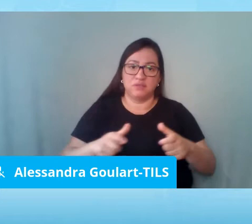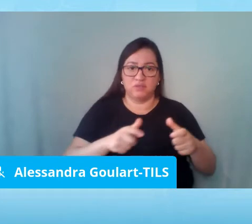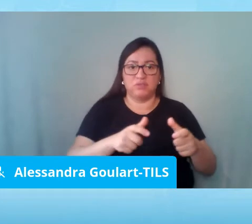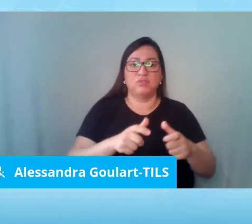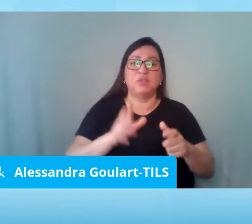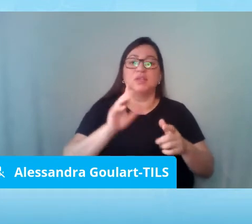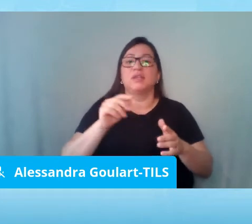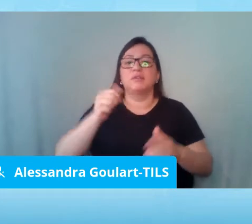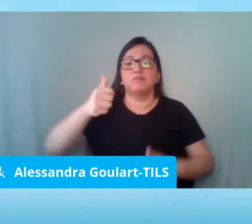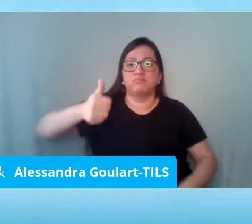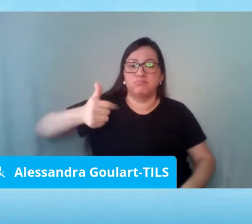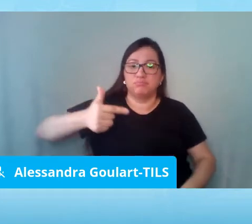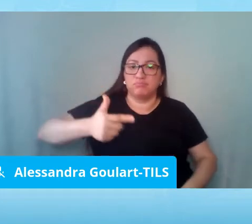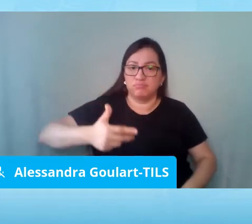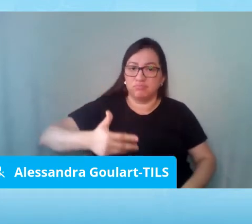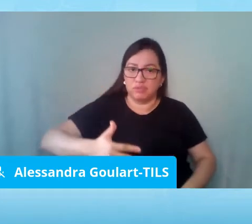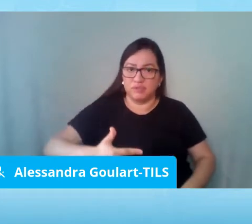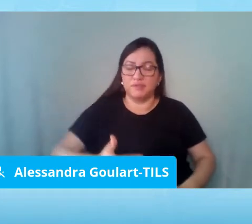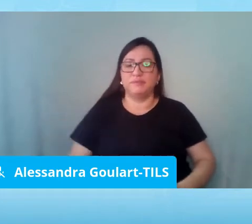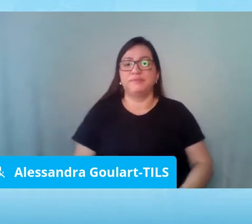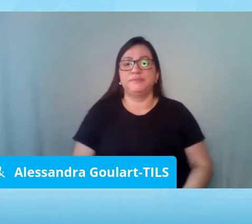lugares.